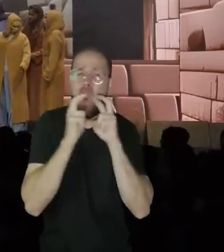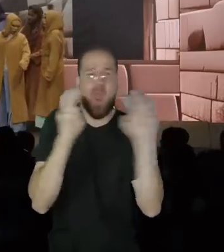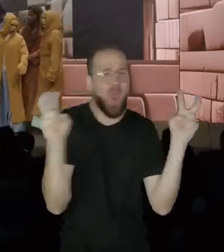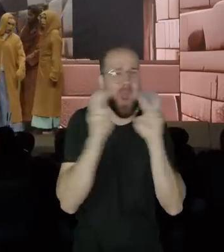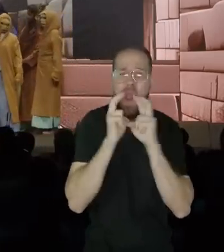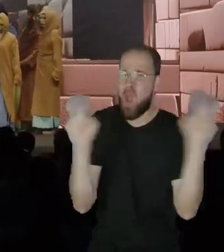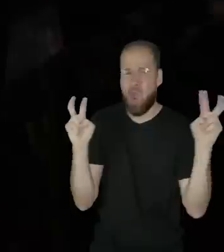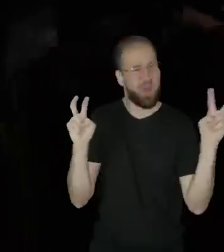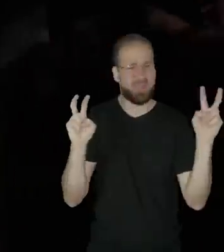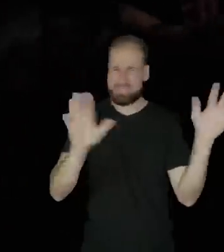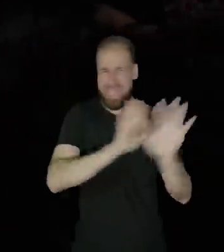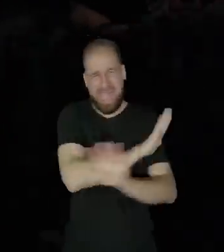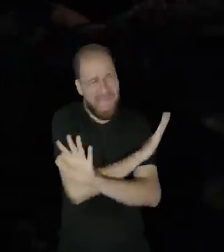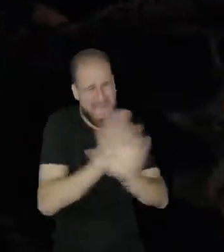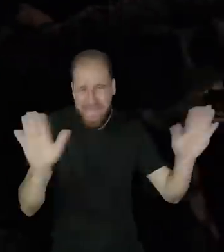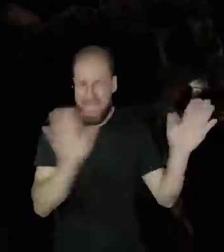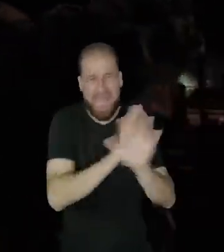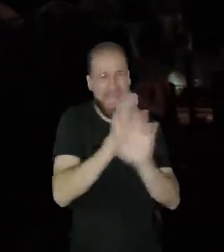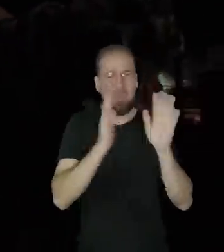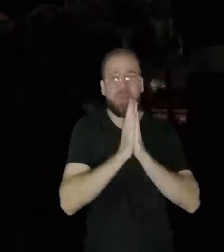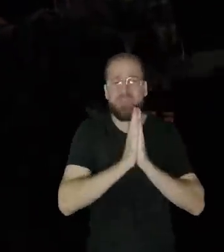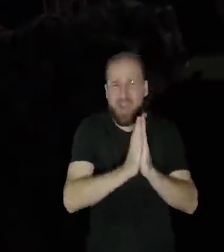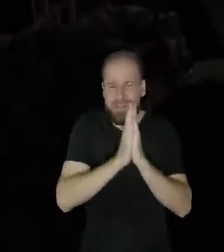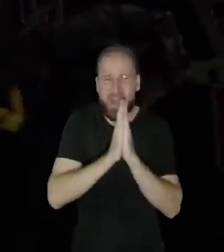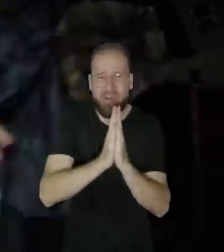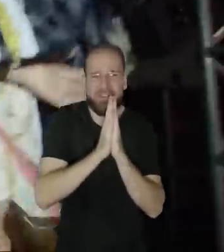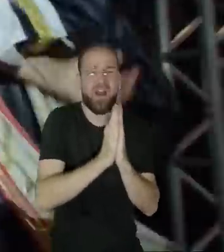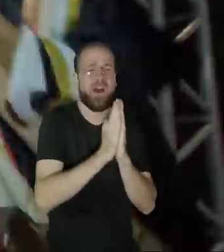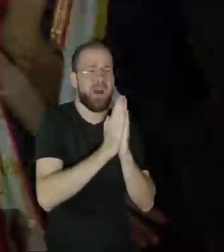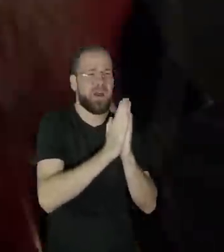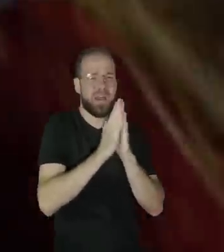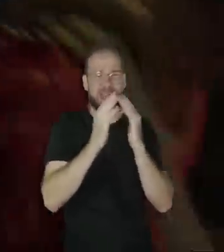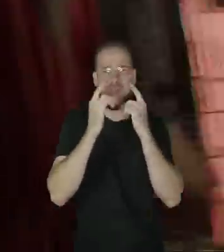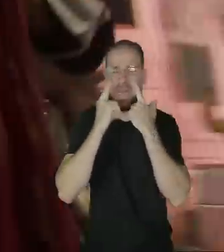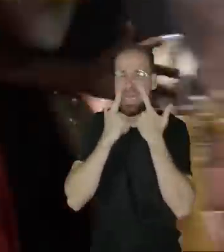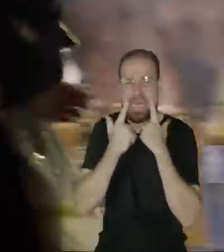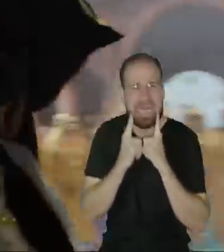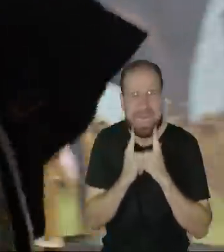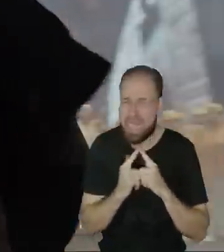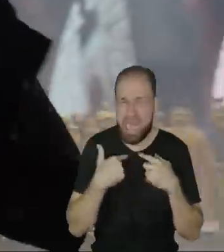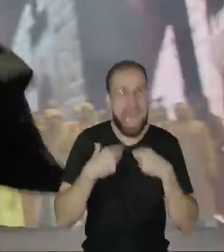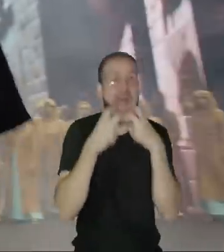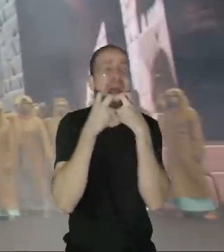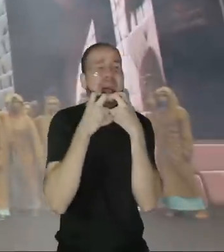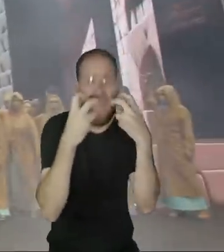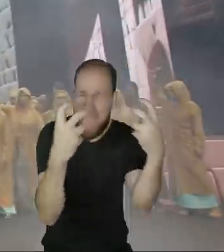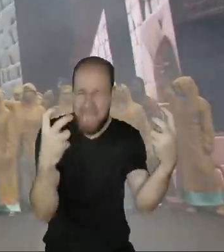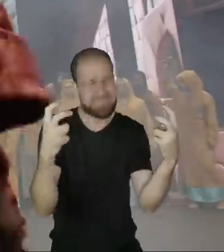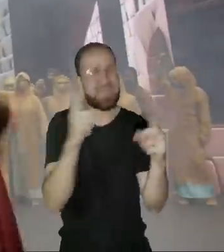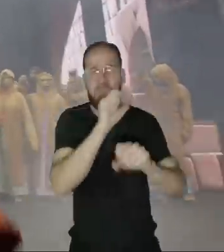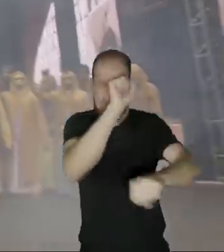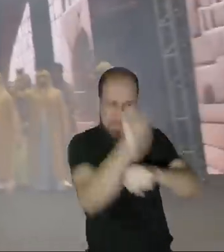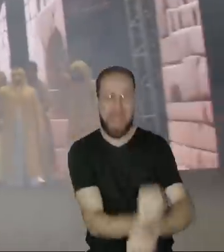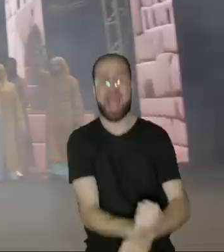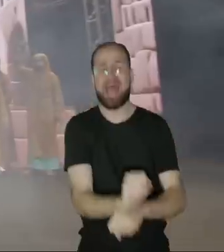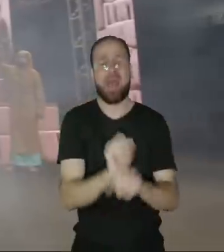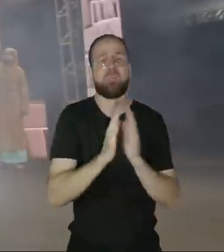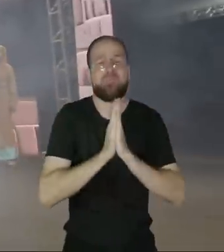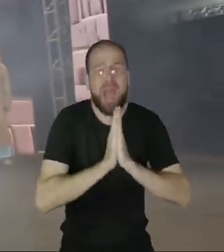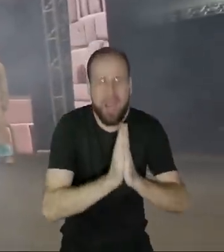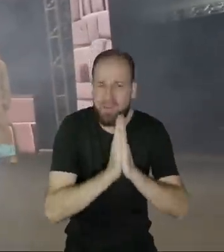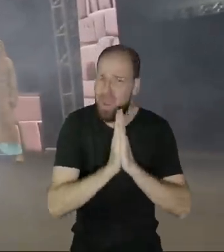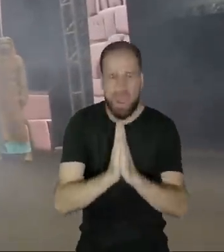Socorro, não! Não, por favor! Não, para! Por